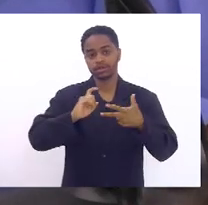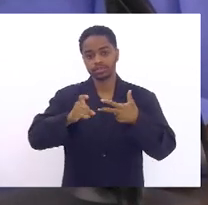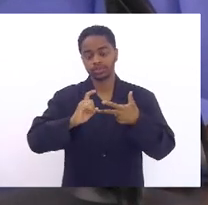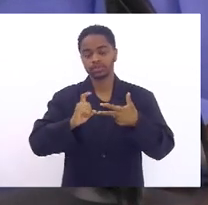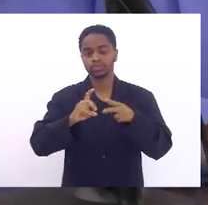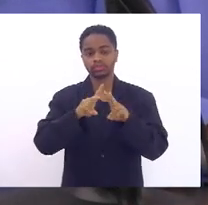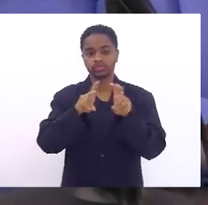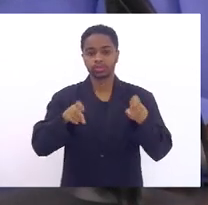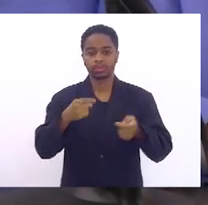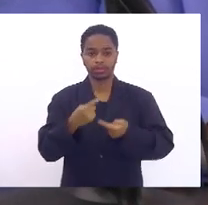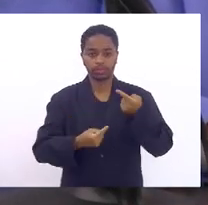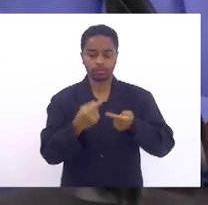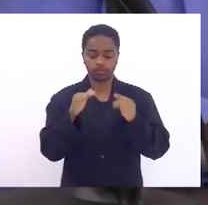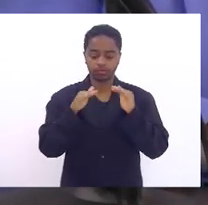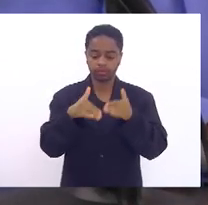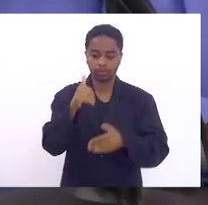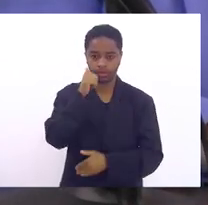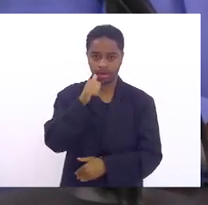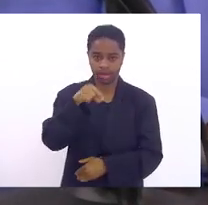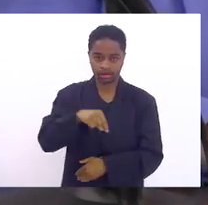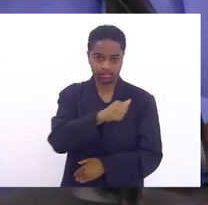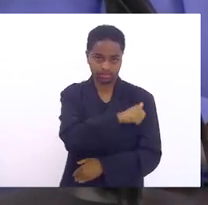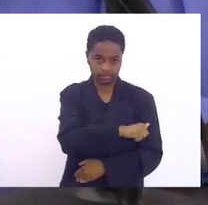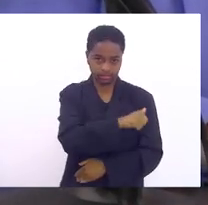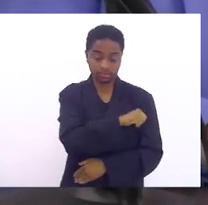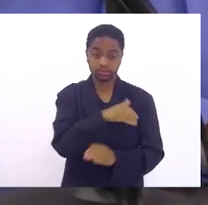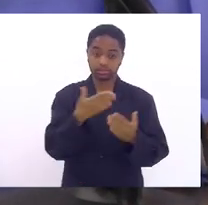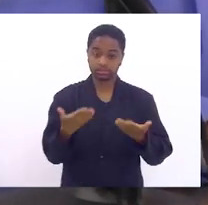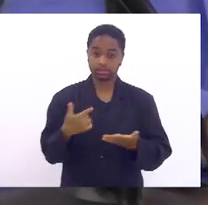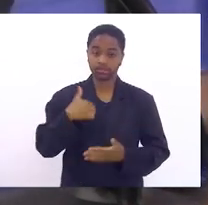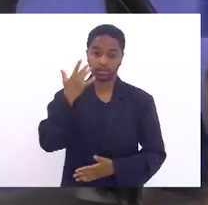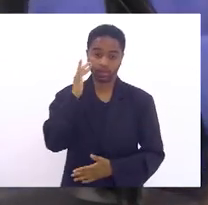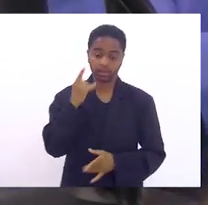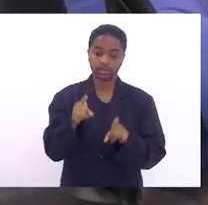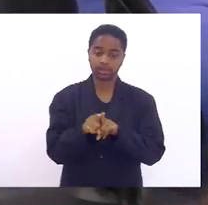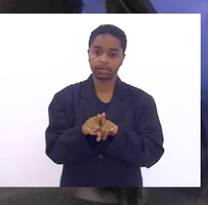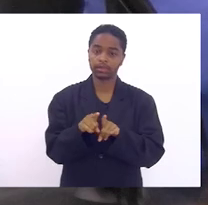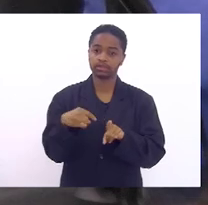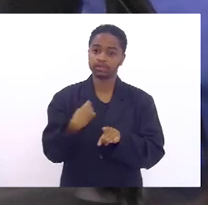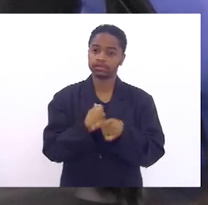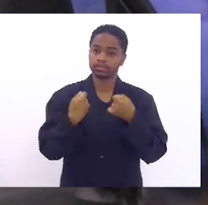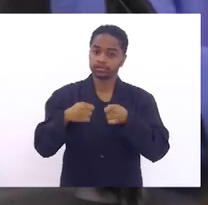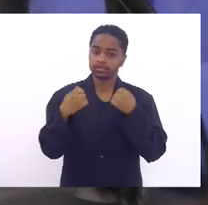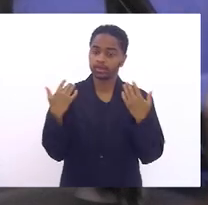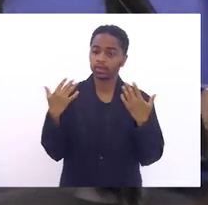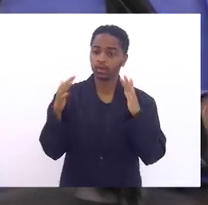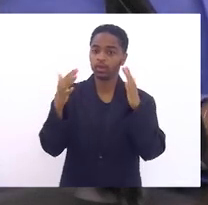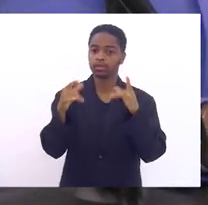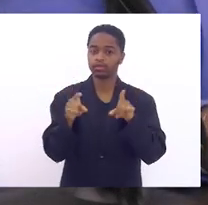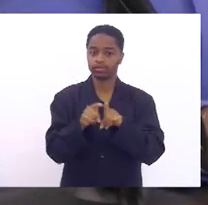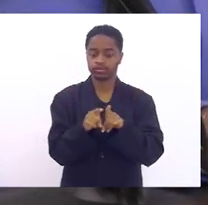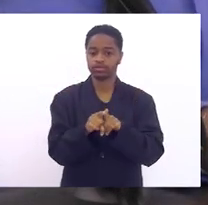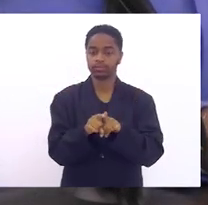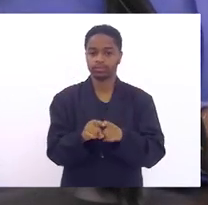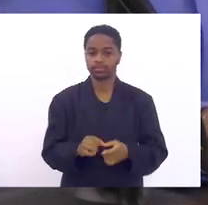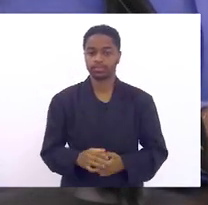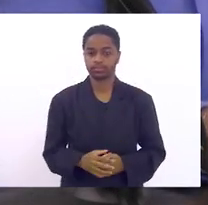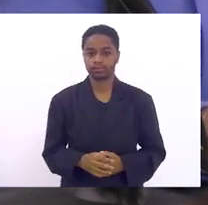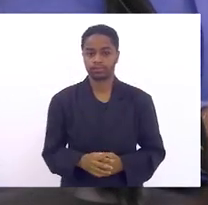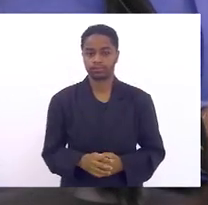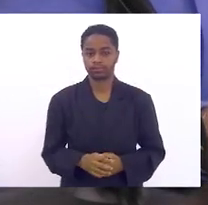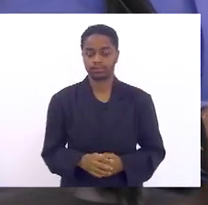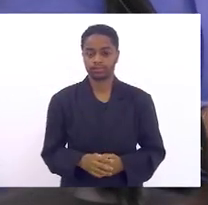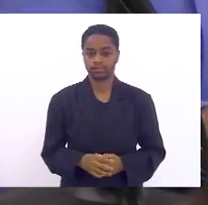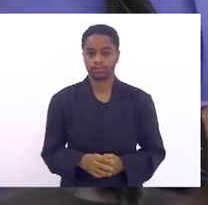às políticas para mulher aqui no nosso estado acho que isso é motivo também de comemoração né motivo pra gente Celebrar eh